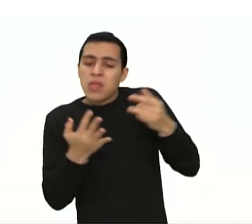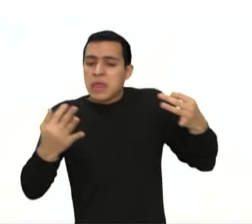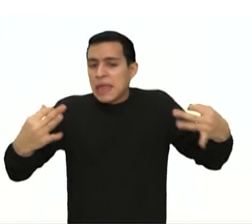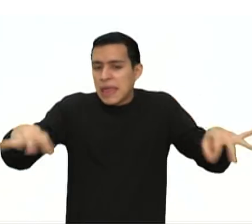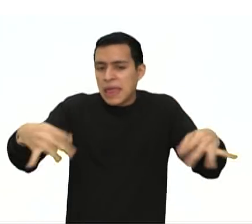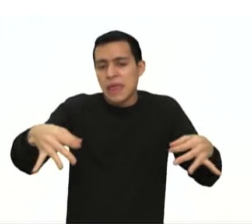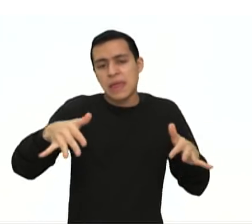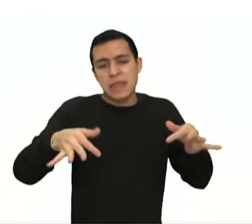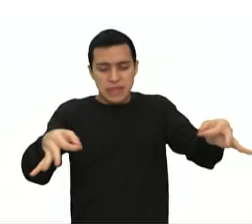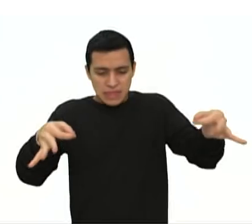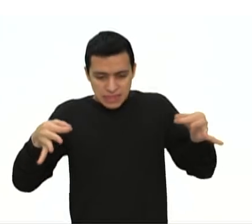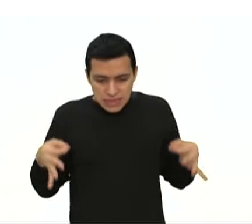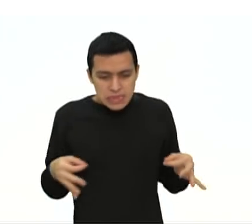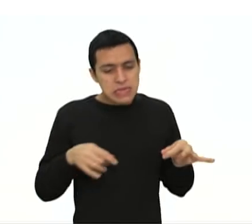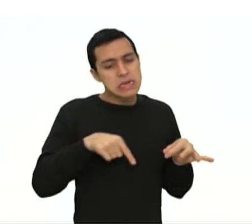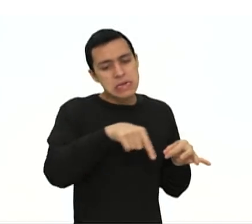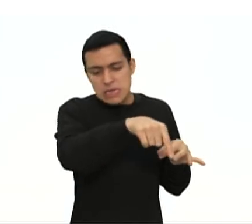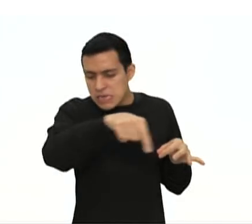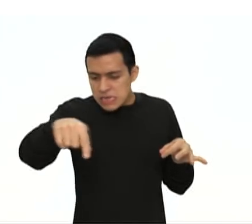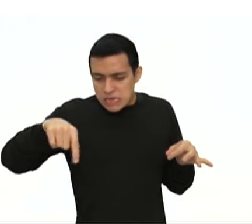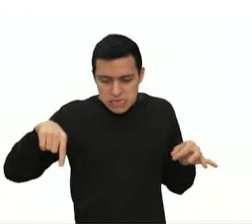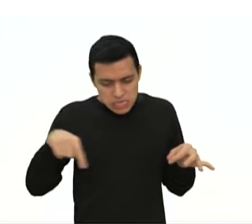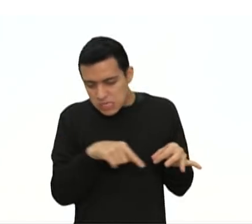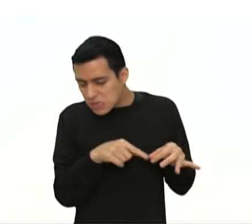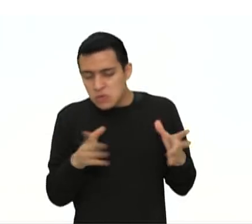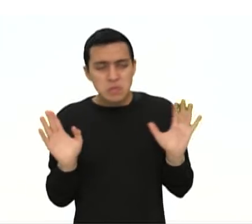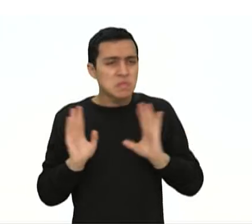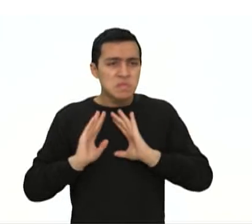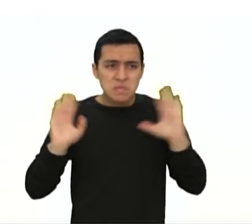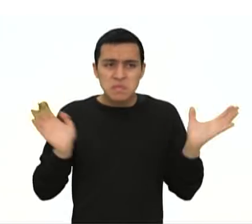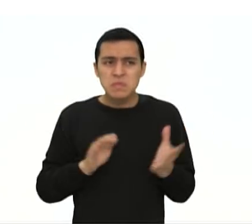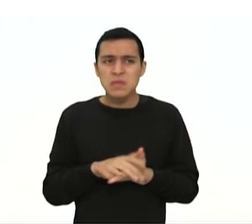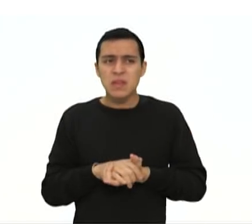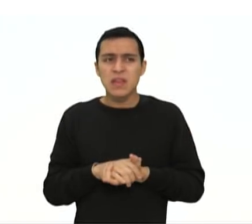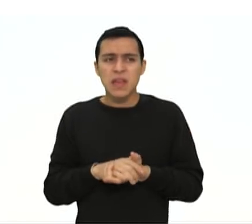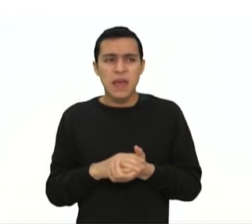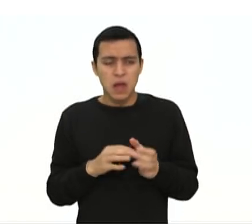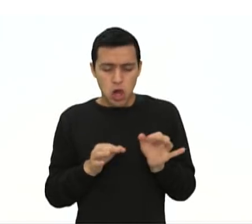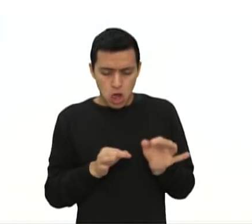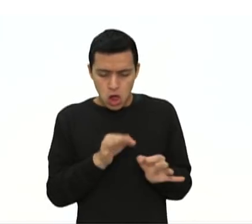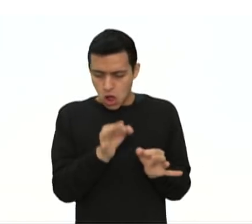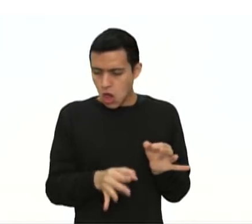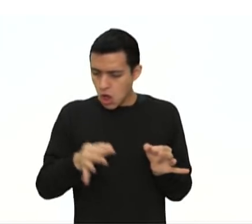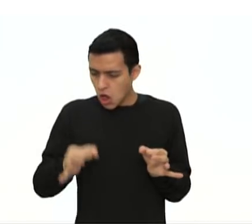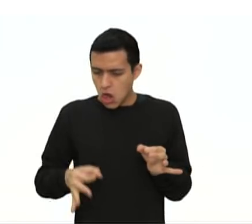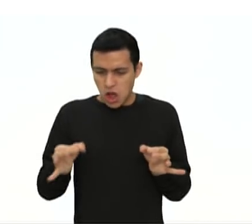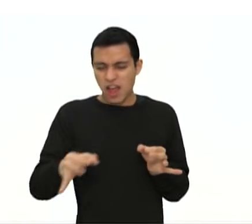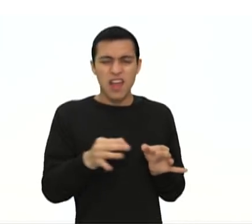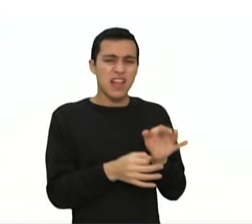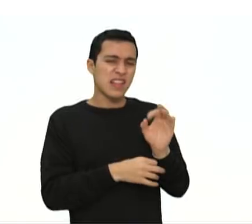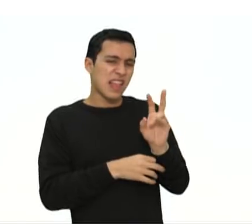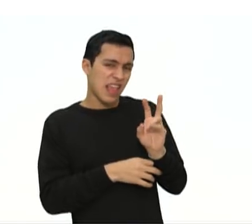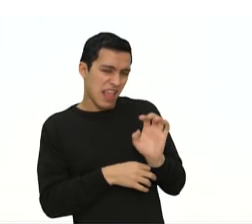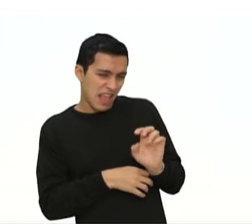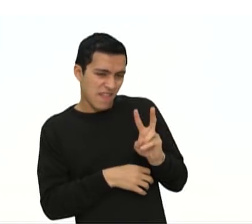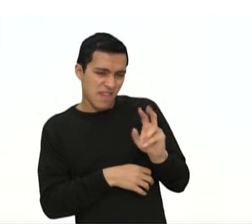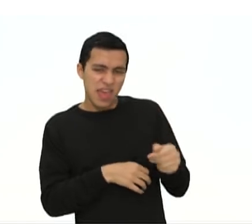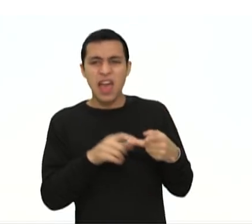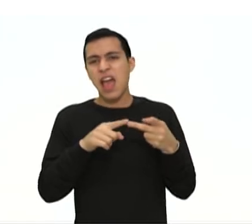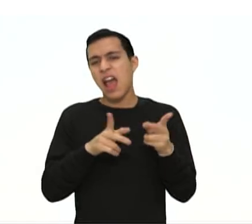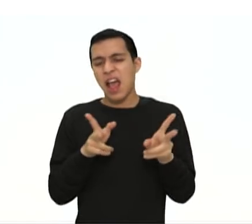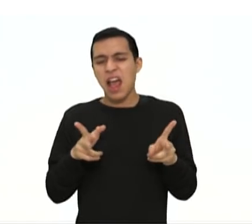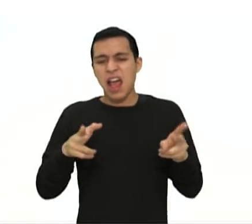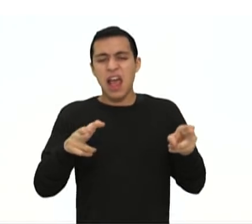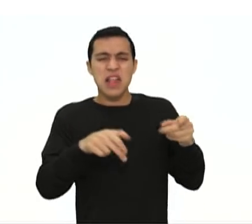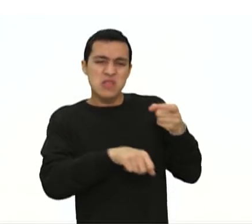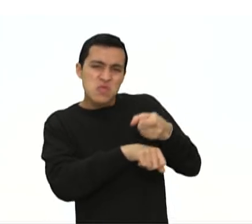Riscou, pegou a base lá do tabuleiro, ele riscou, fez as pecinhas ou de EVA, ou de cartolina, de